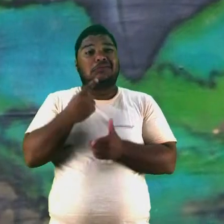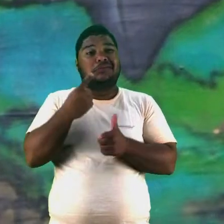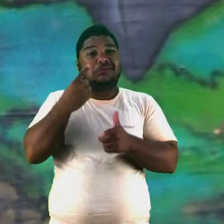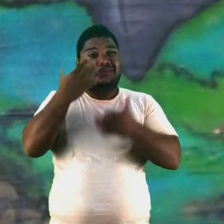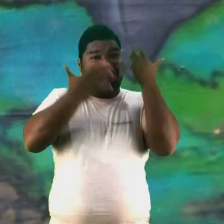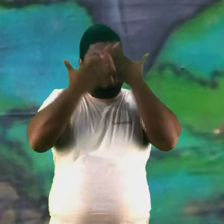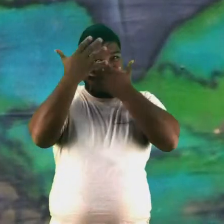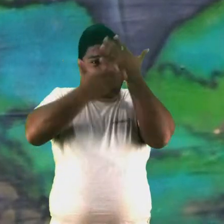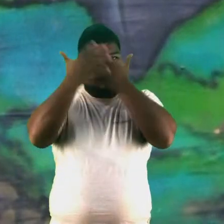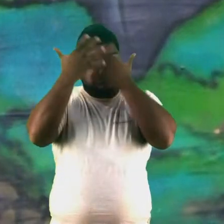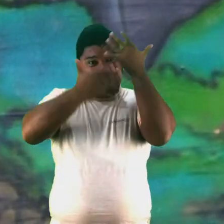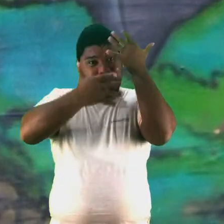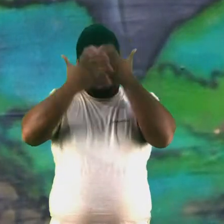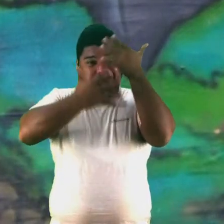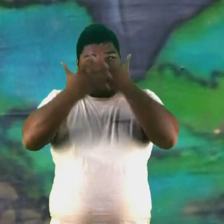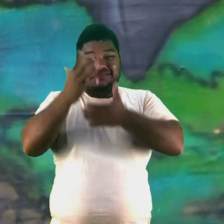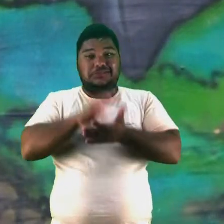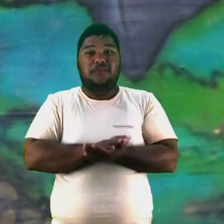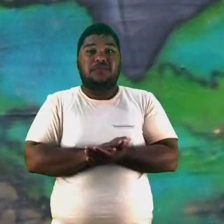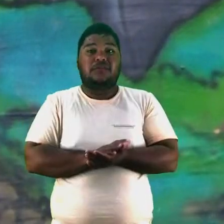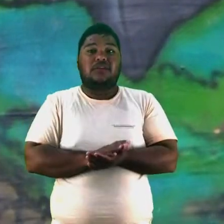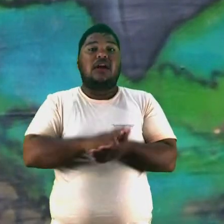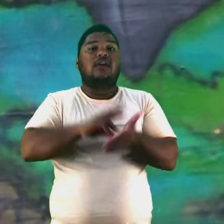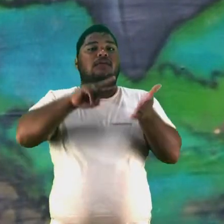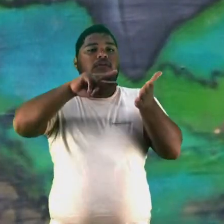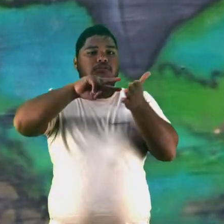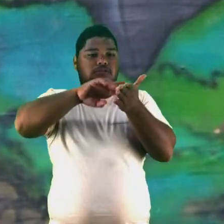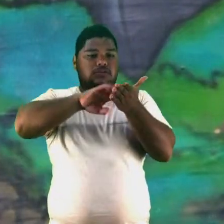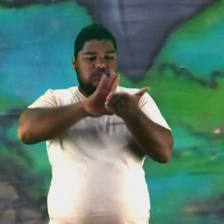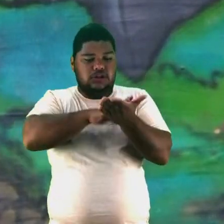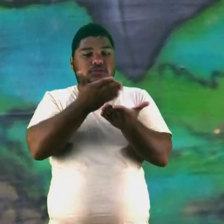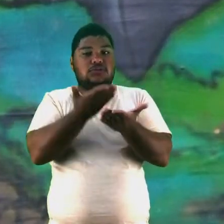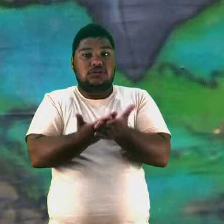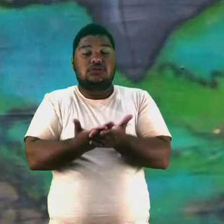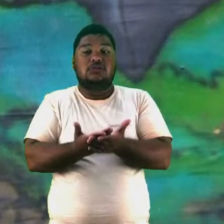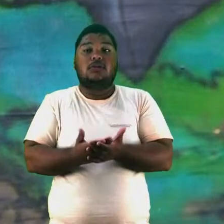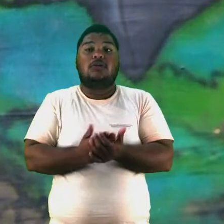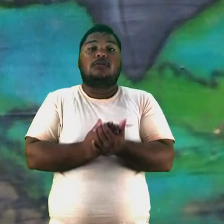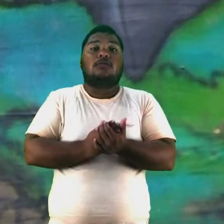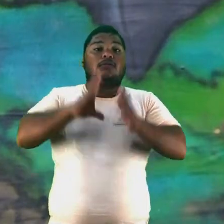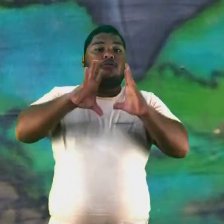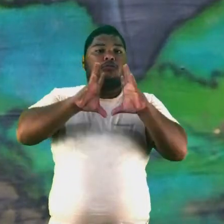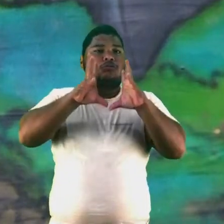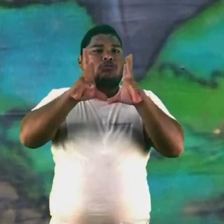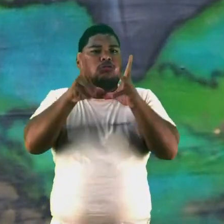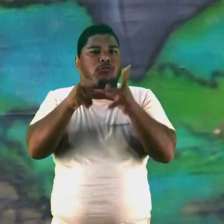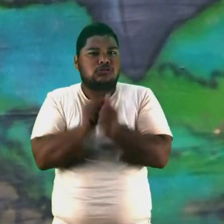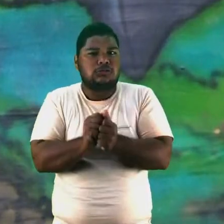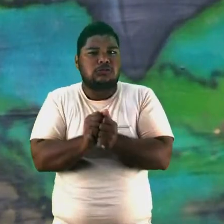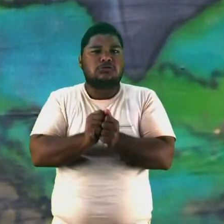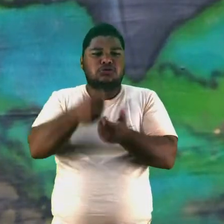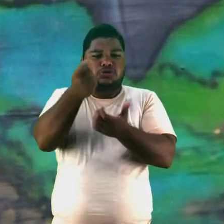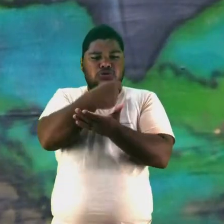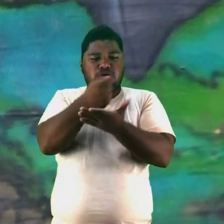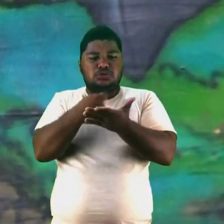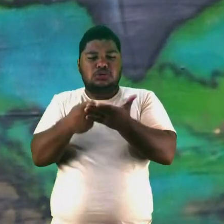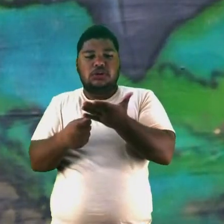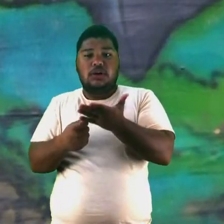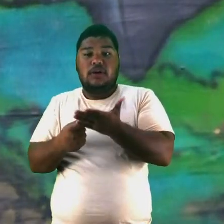E aí foi traduzido como: toda a Escritura é inspirada por